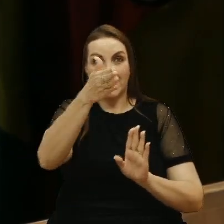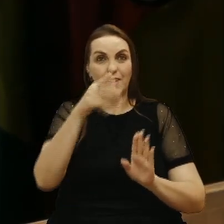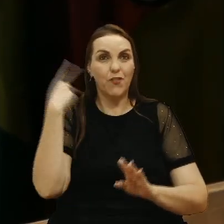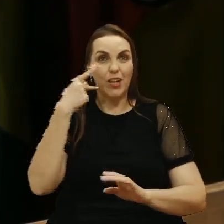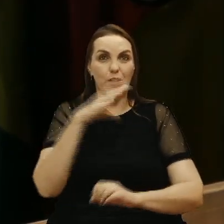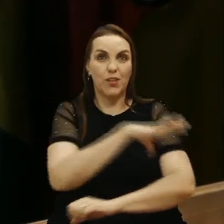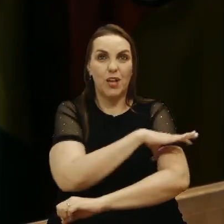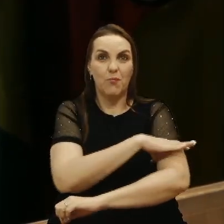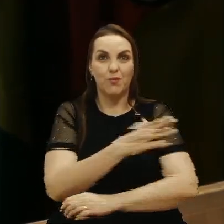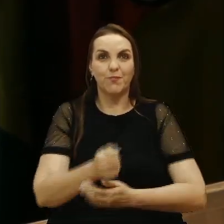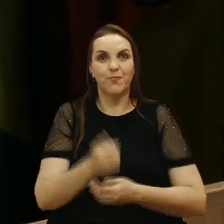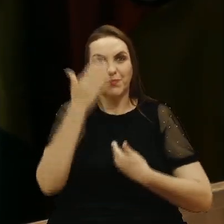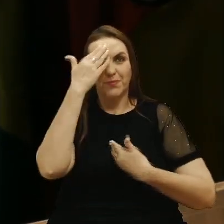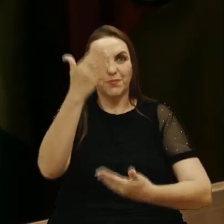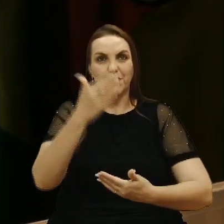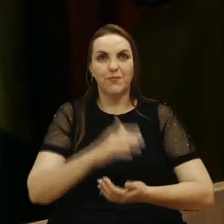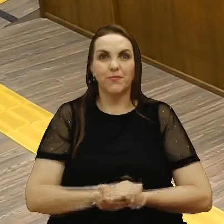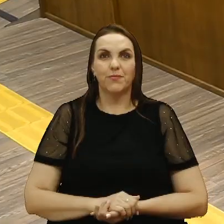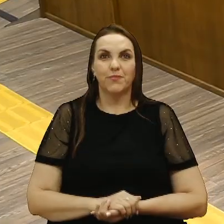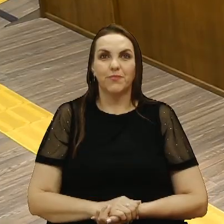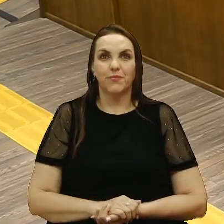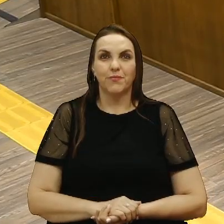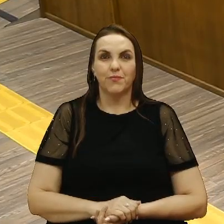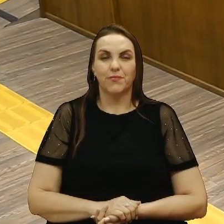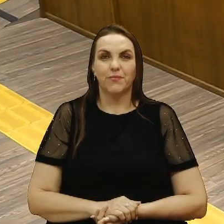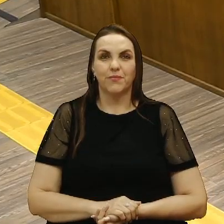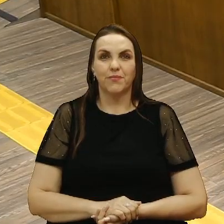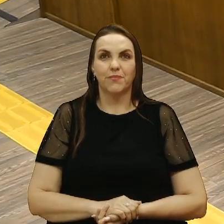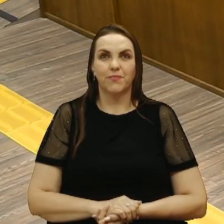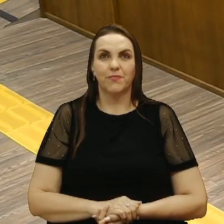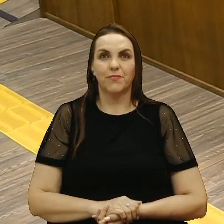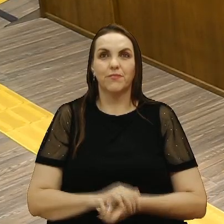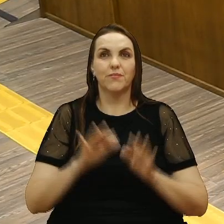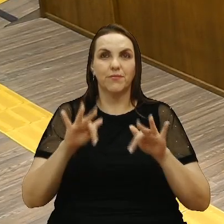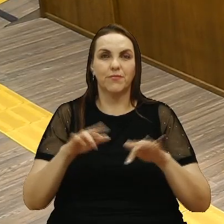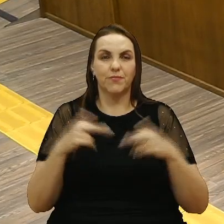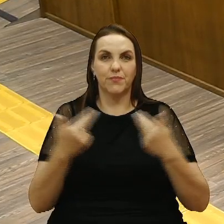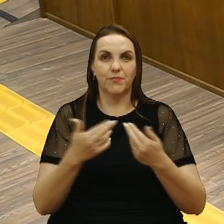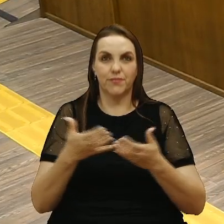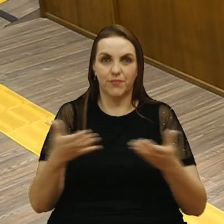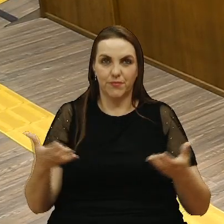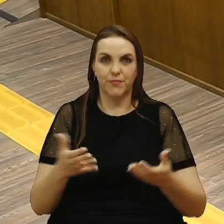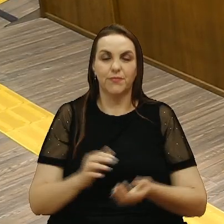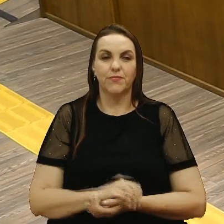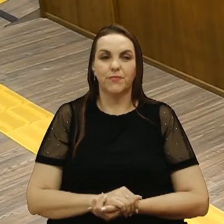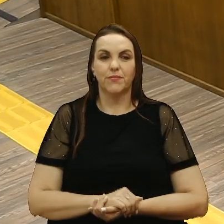o vereador Capitão Ramon. Muito obrigado. Encerrado o grande expediente.